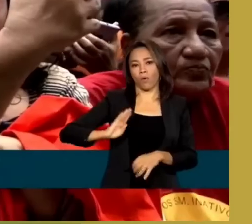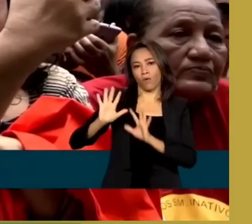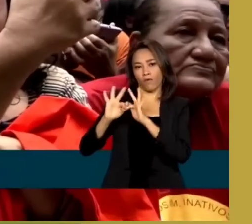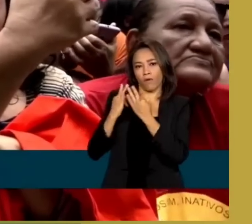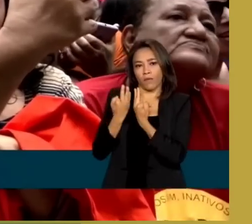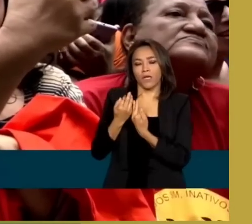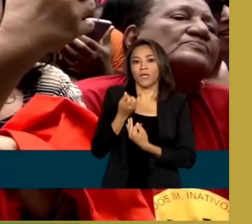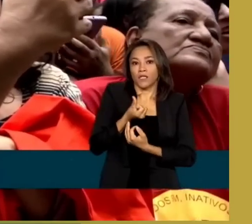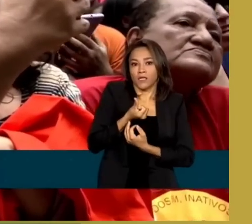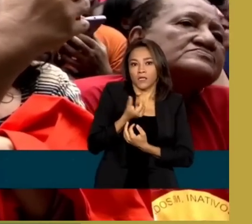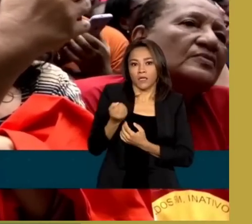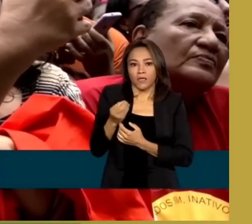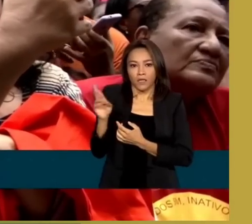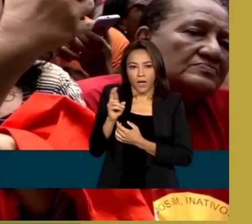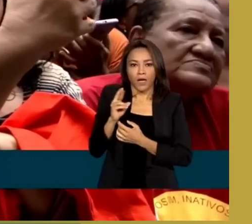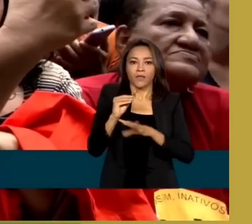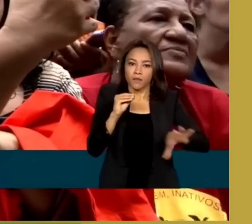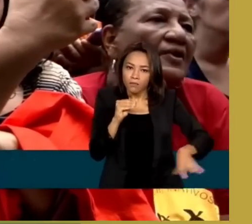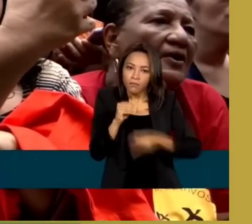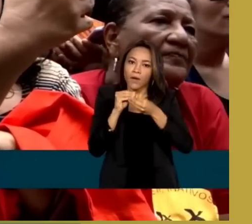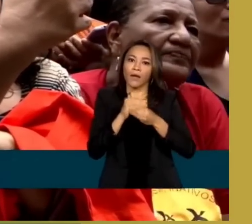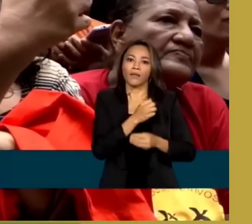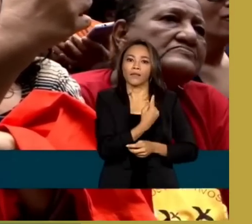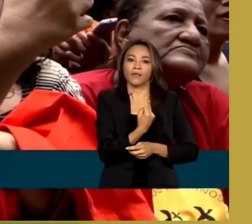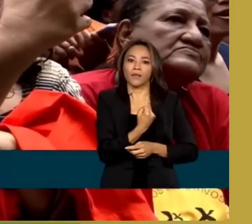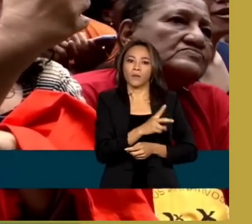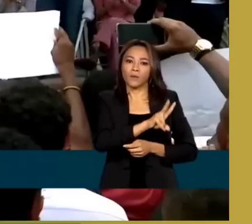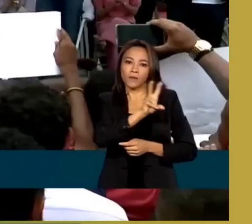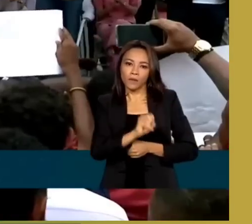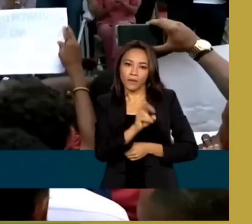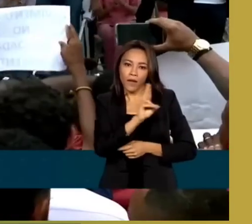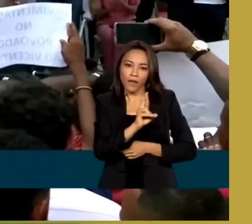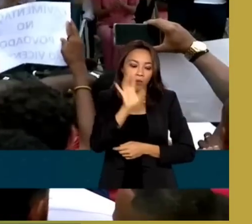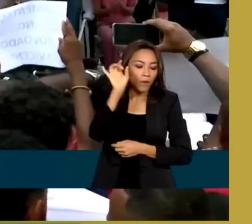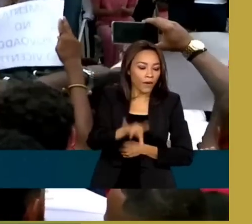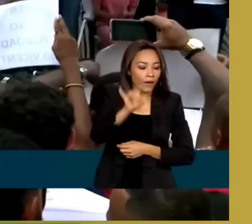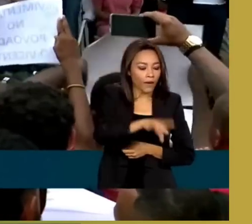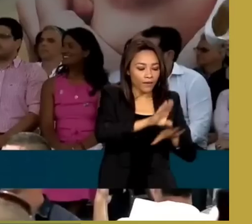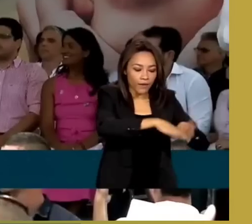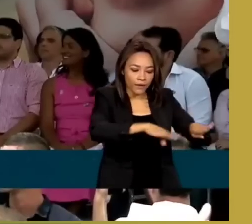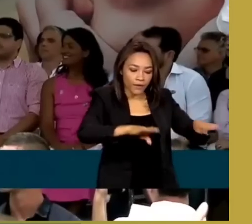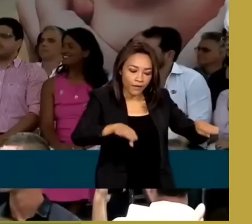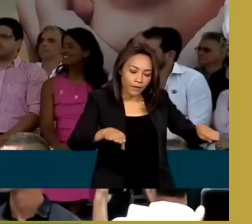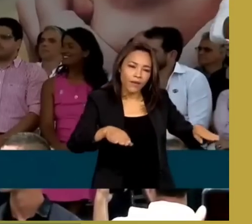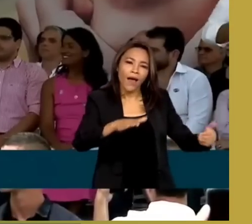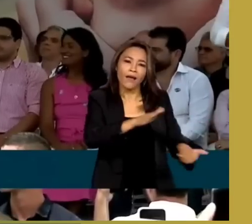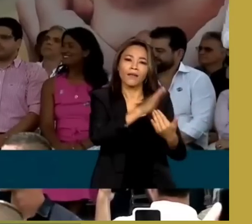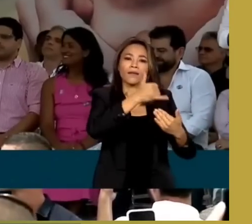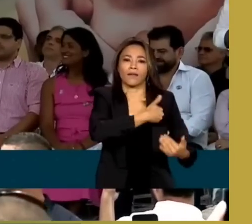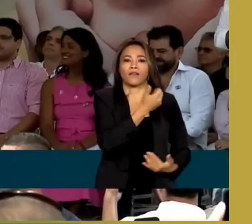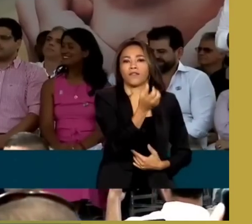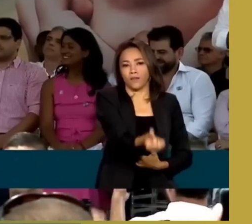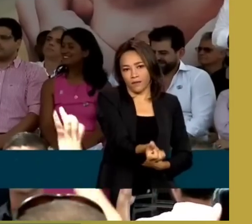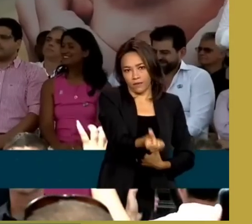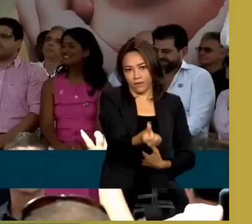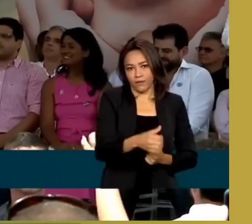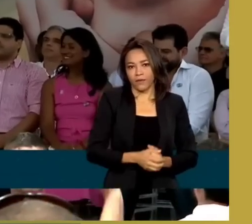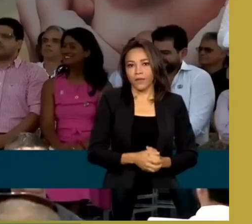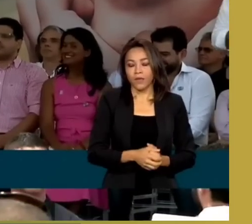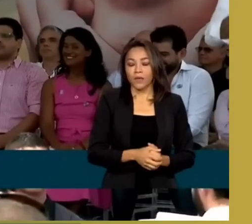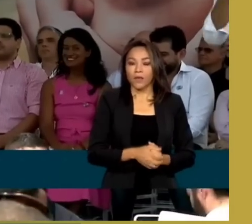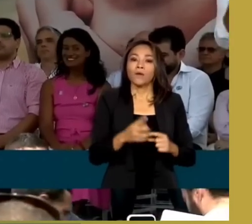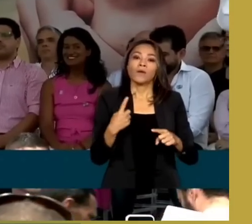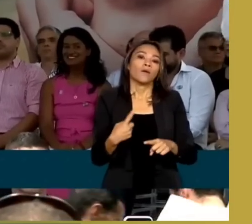R$ 600 e mais R$ 150 por cada criança até 6 anos de idade, para que a